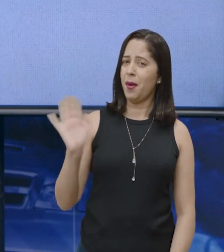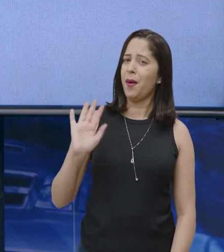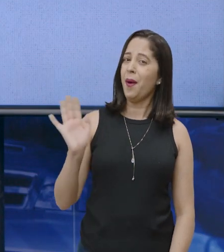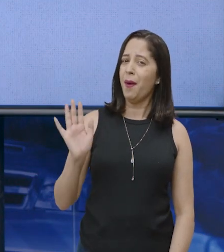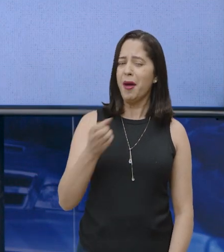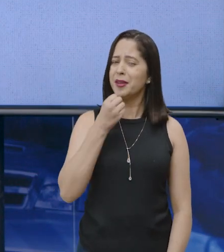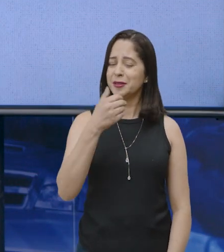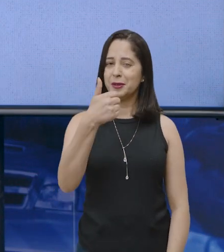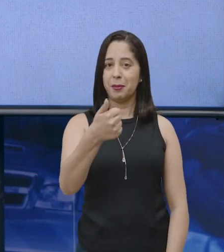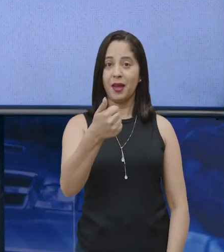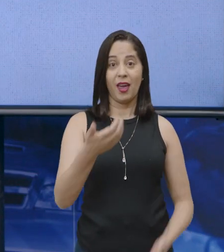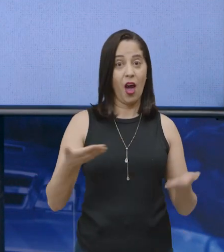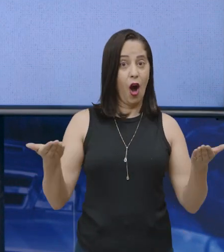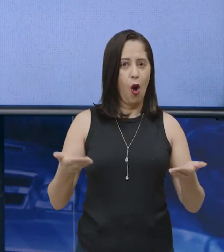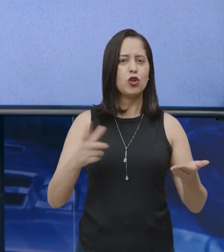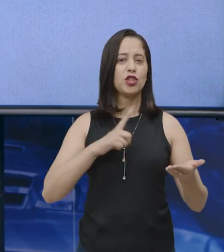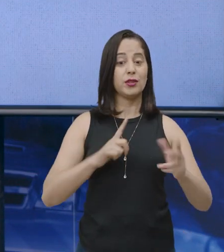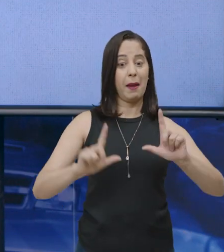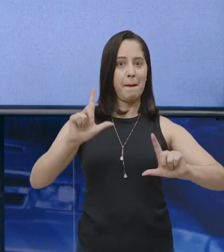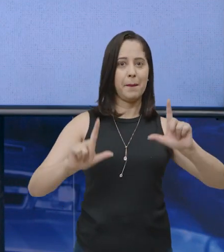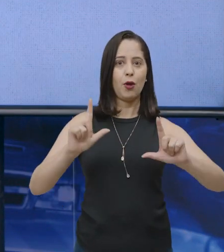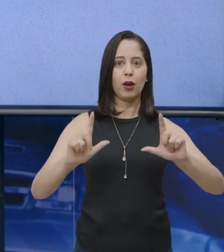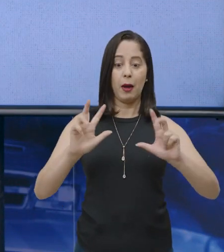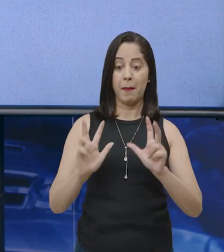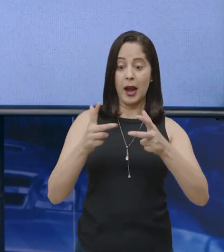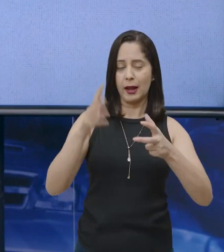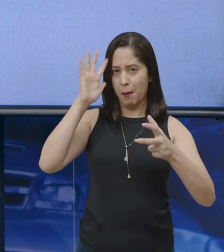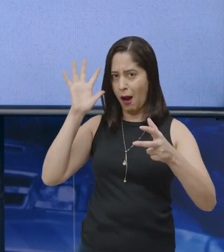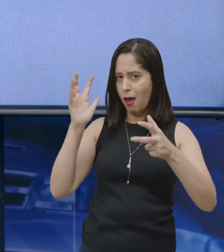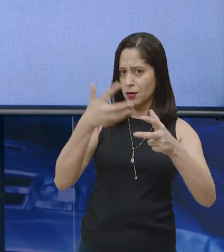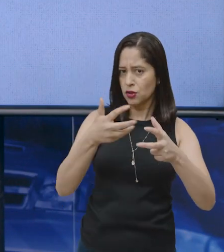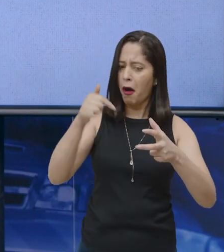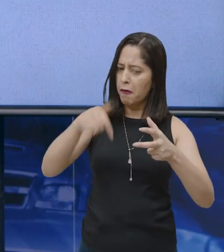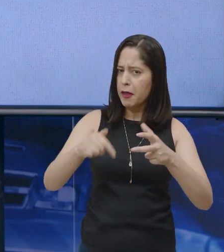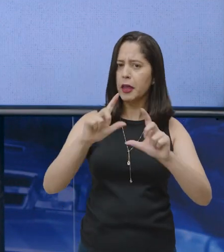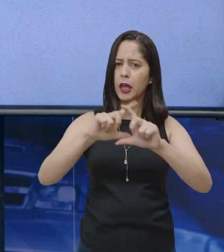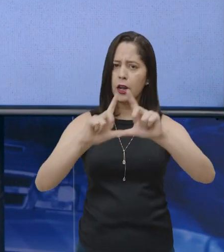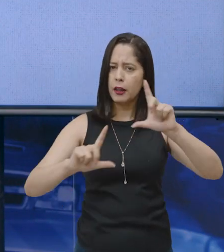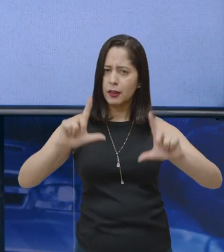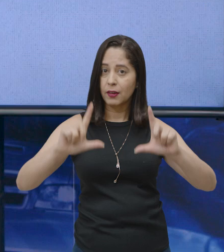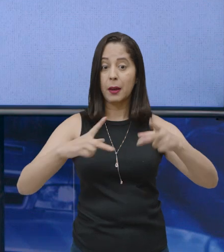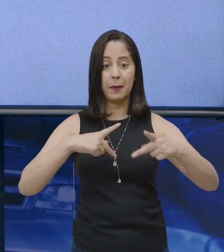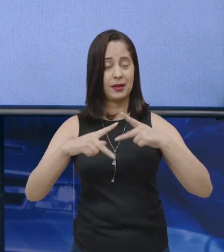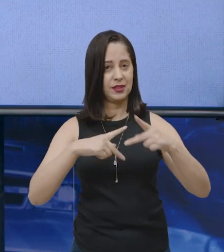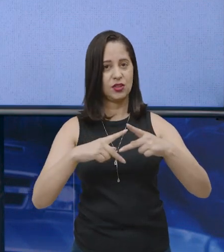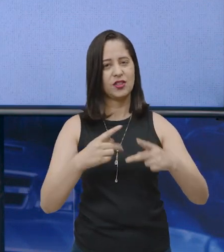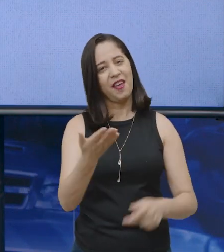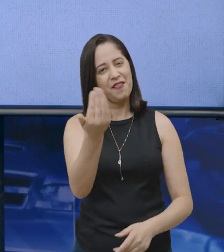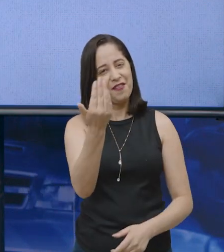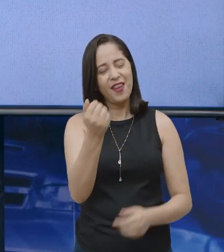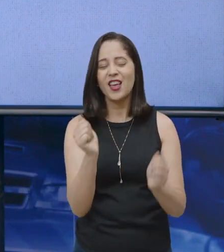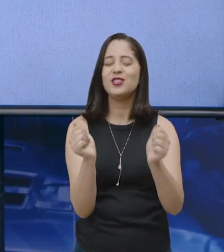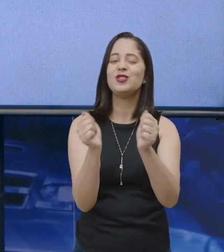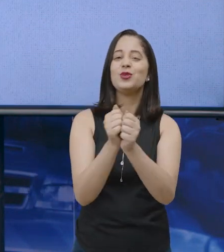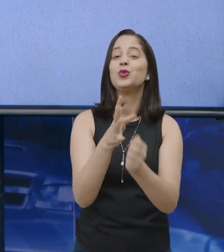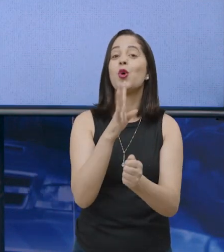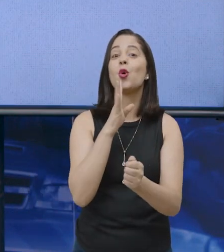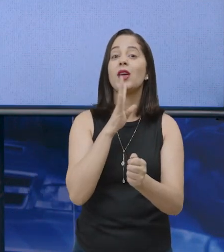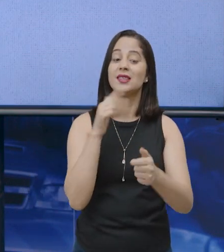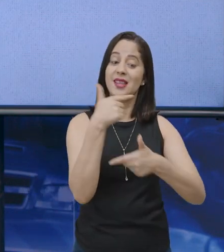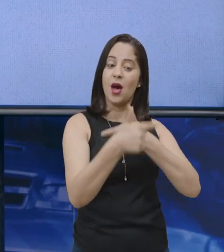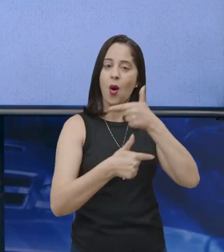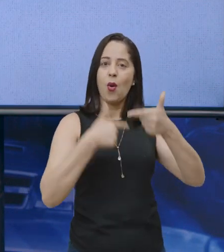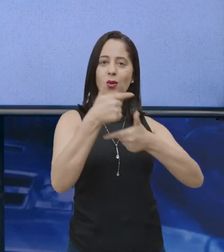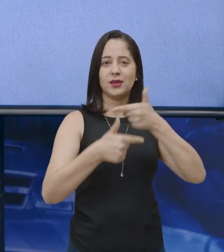Oi, como vai você? Hoje é dia de ação parlamentar aqui na TV Câmara de São José dos Campos. Vamos juntos e juntas conhecer um